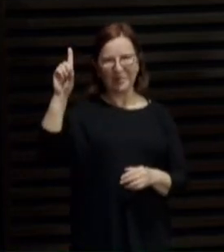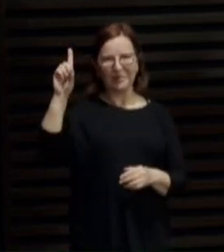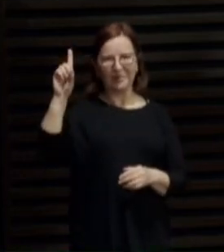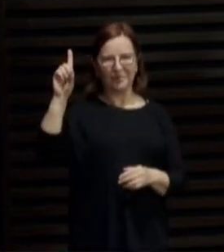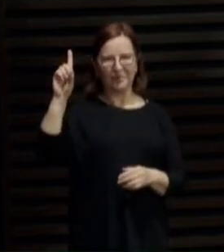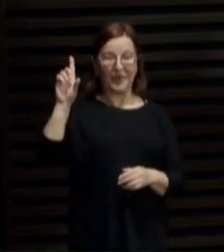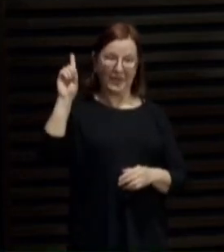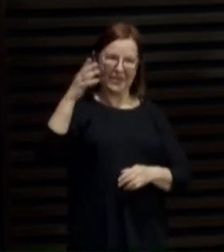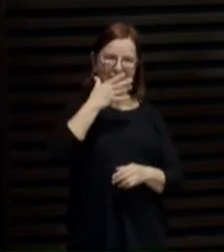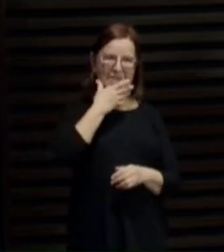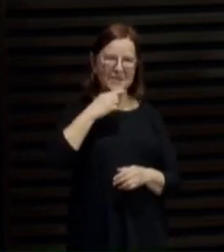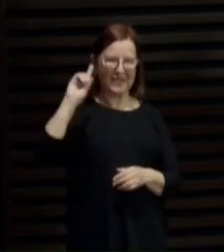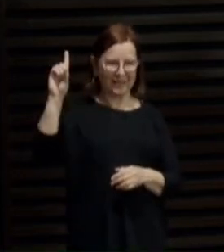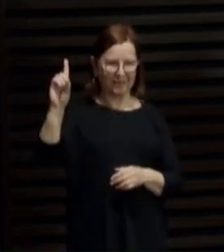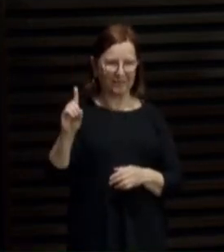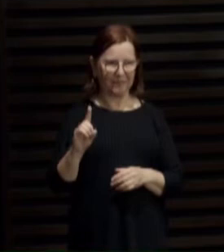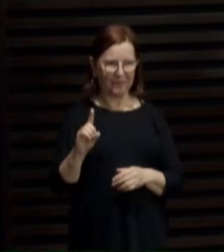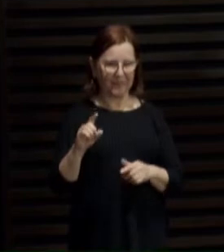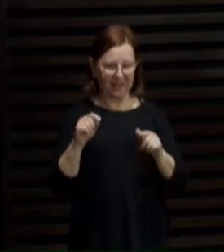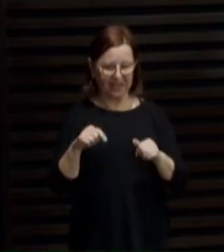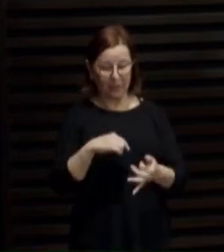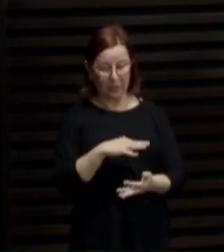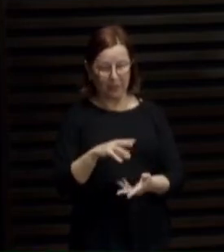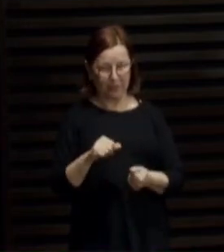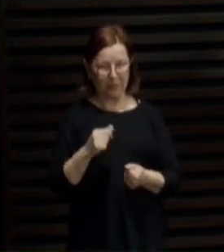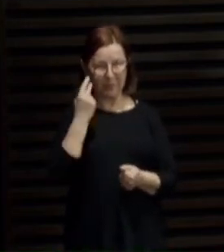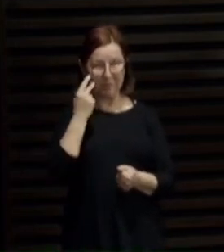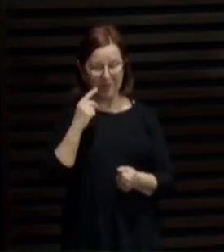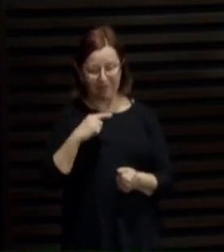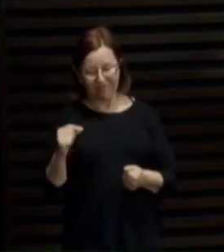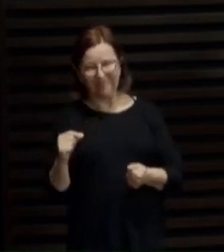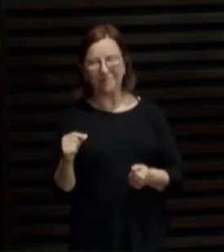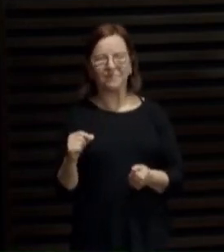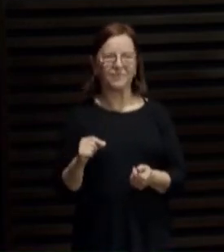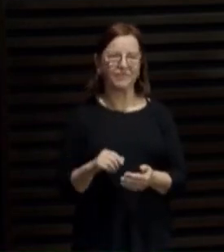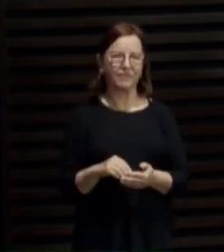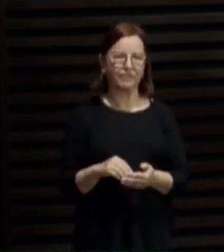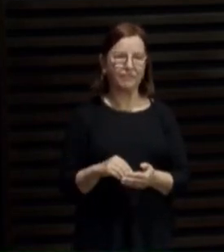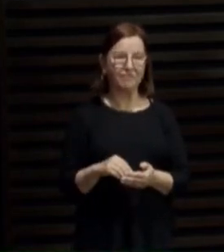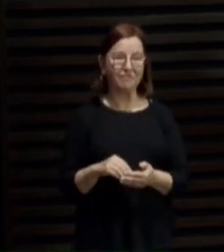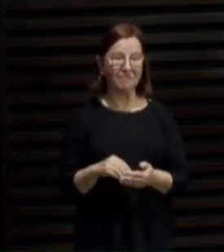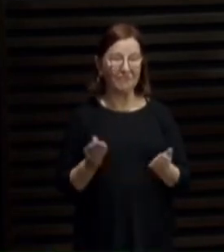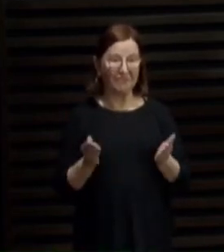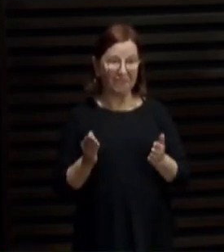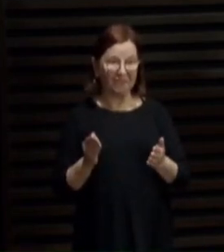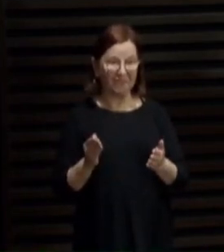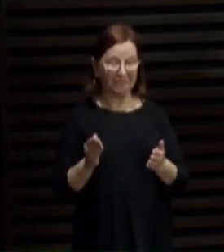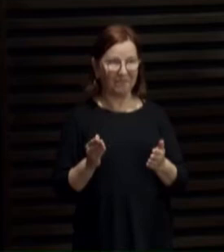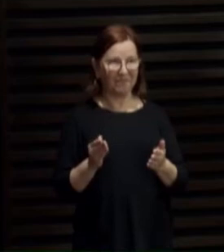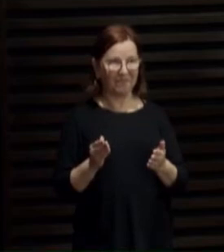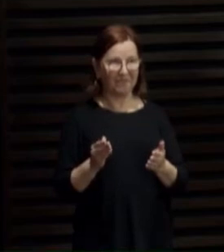Deus Pai, desse mundo caído para fora, regeneradas mediante a